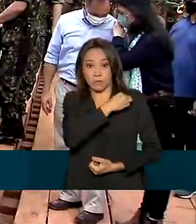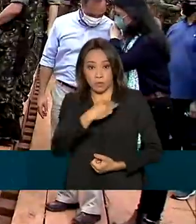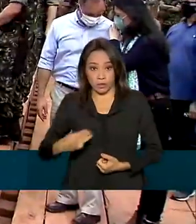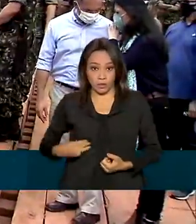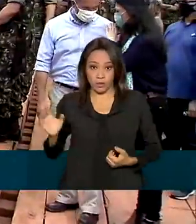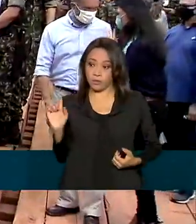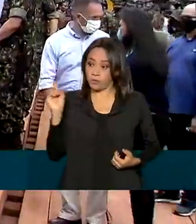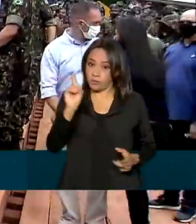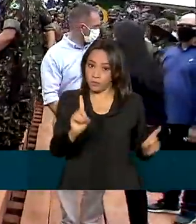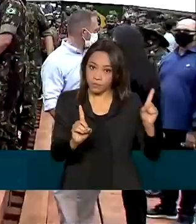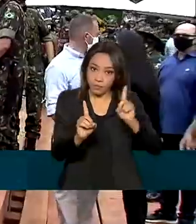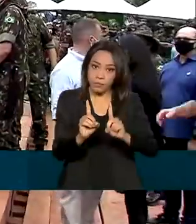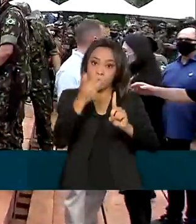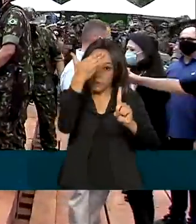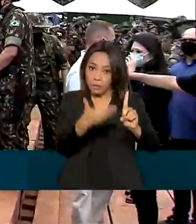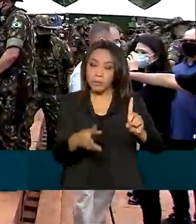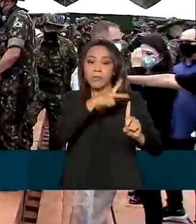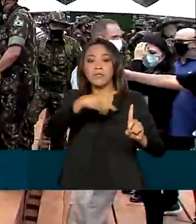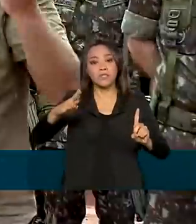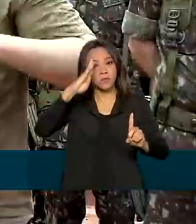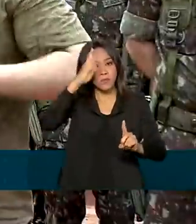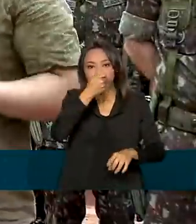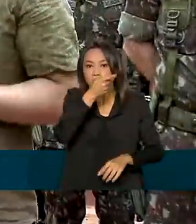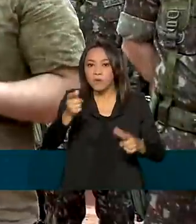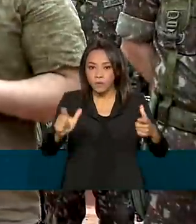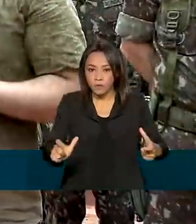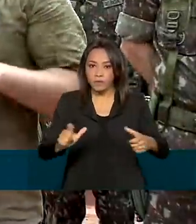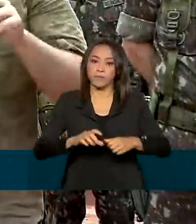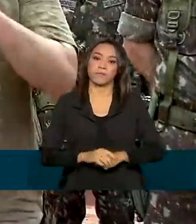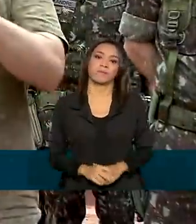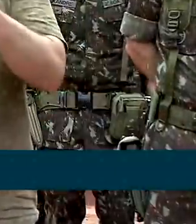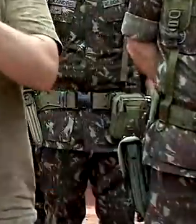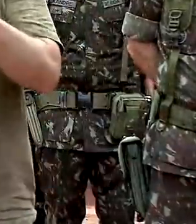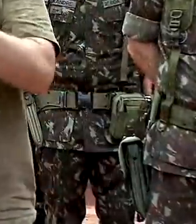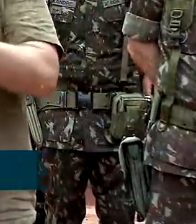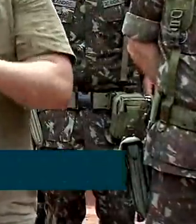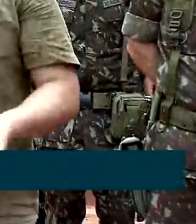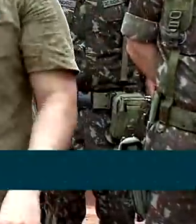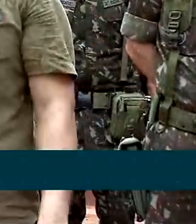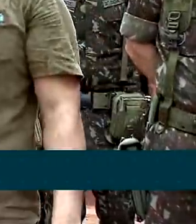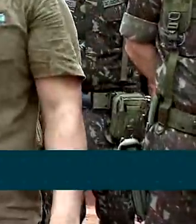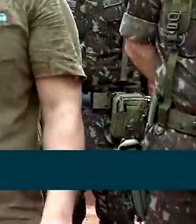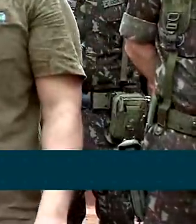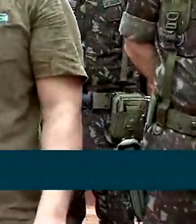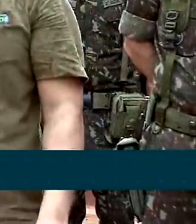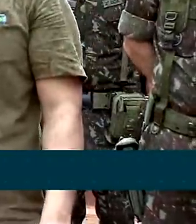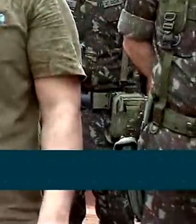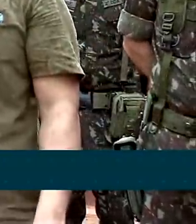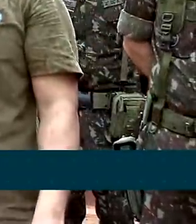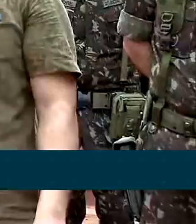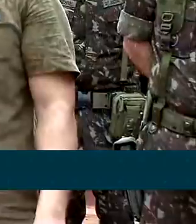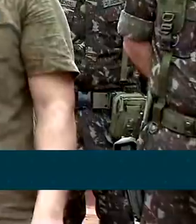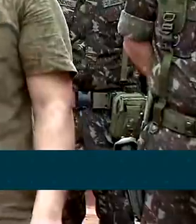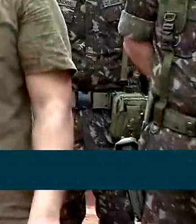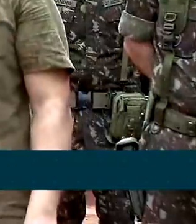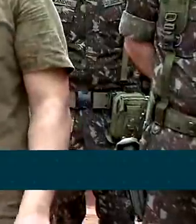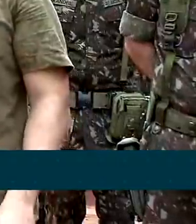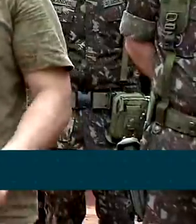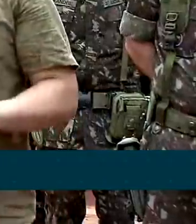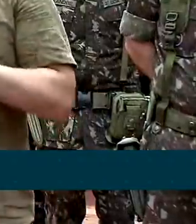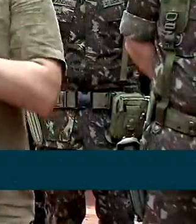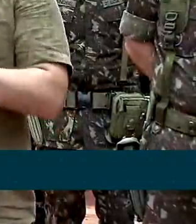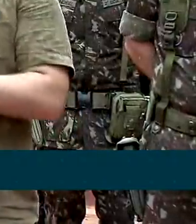presidente Jair Bolsonaro visitou o local. A obra, essa BR-307, que vai até